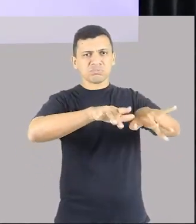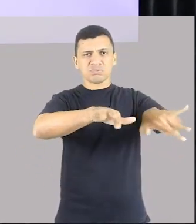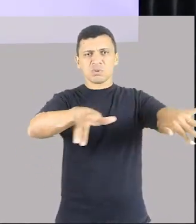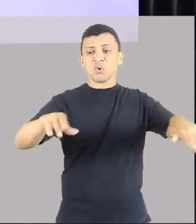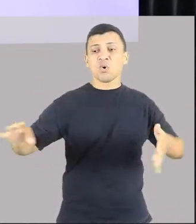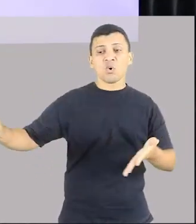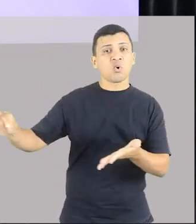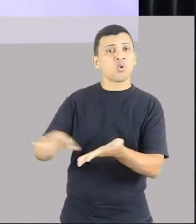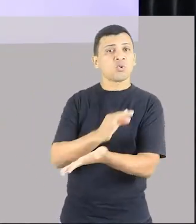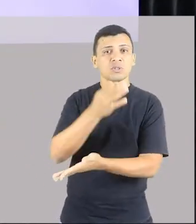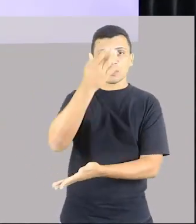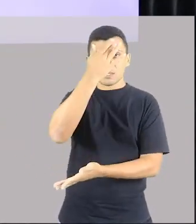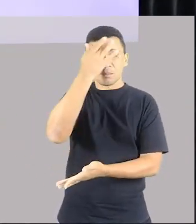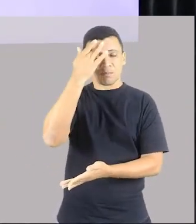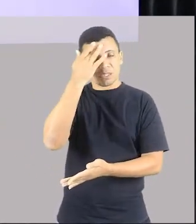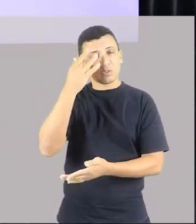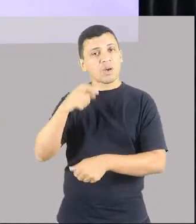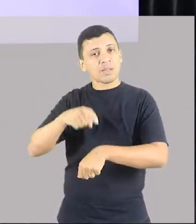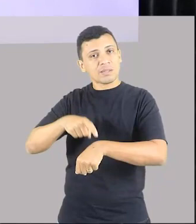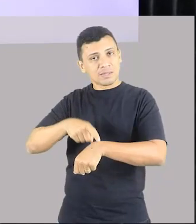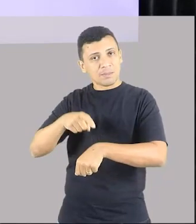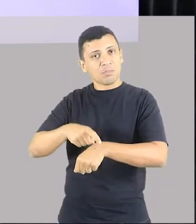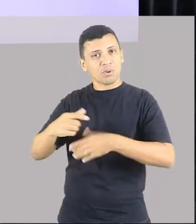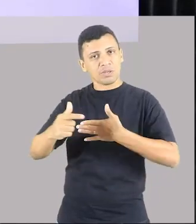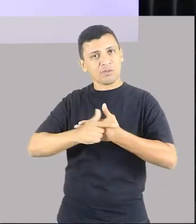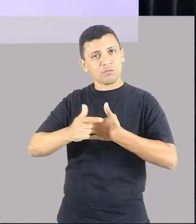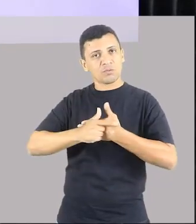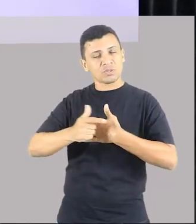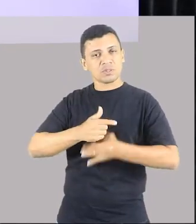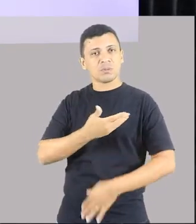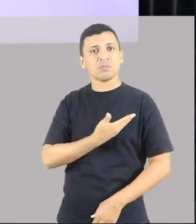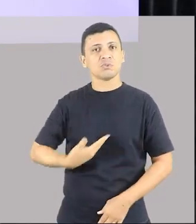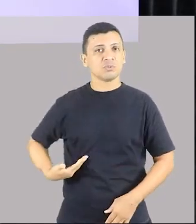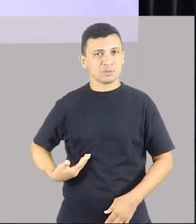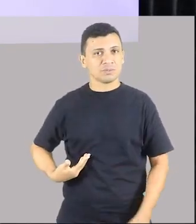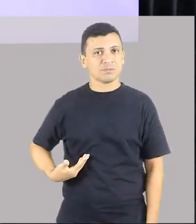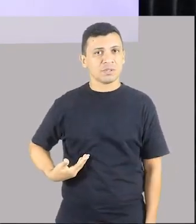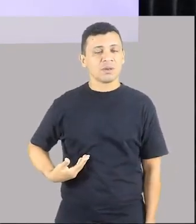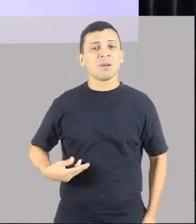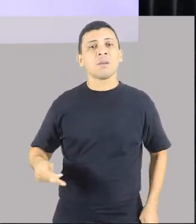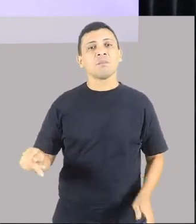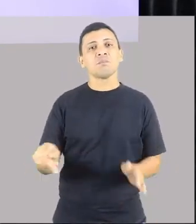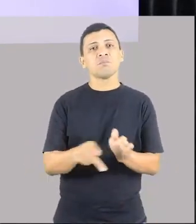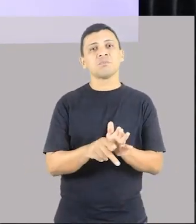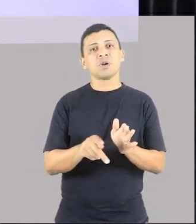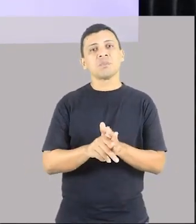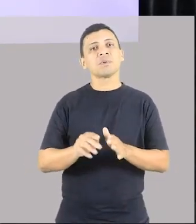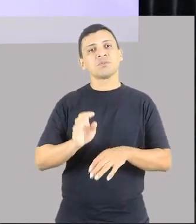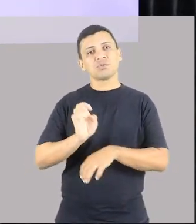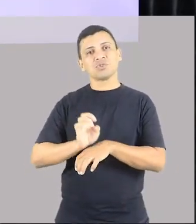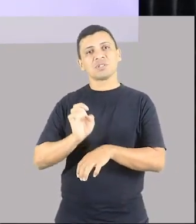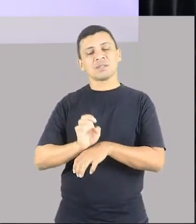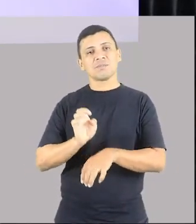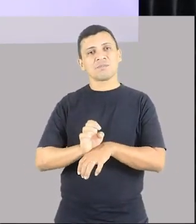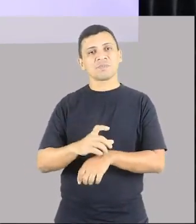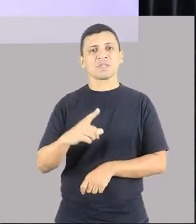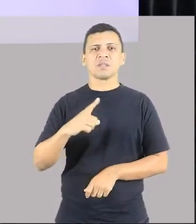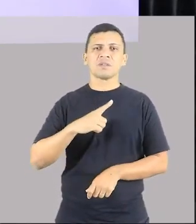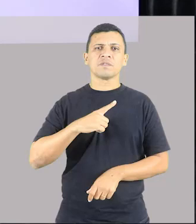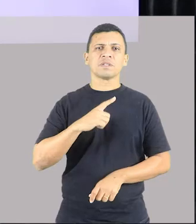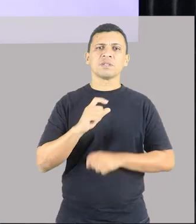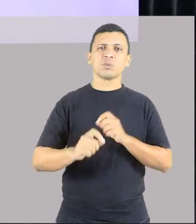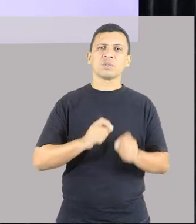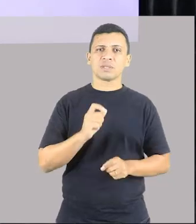para ocupar uma função pública temporária, uma necessidade excepcional do Estado de se ter, naquela